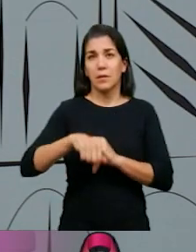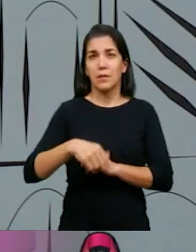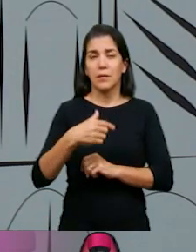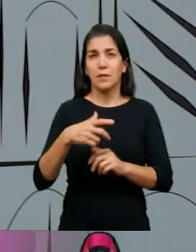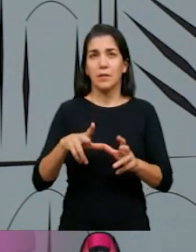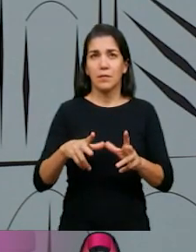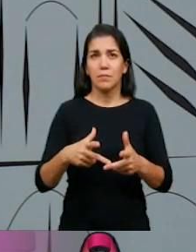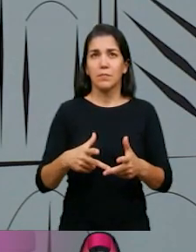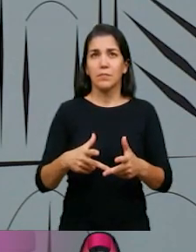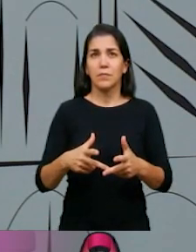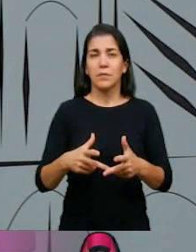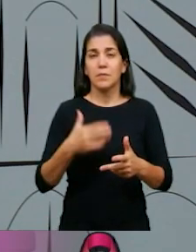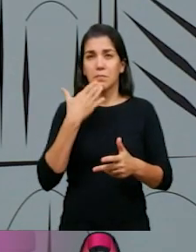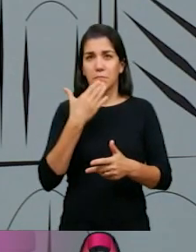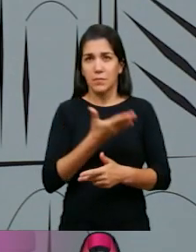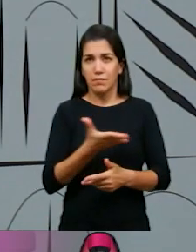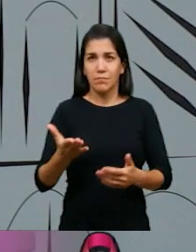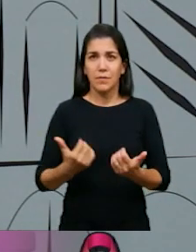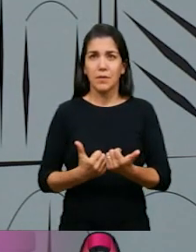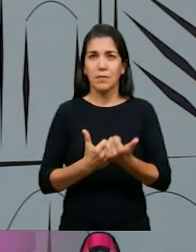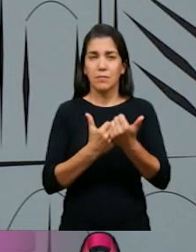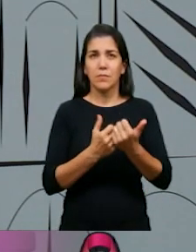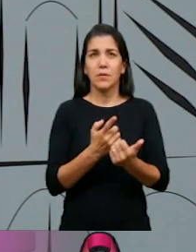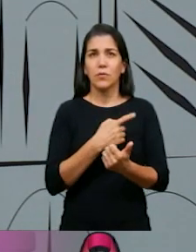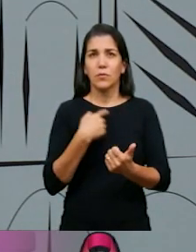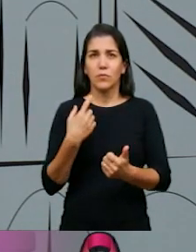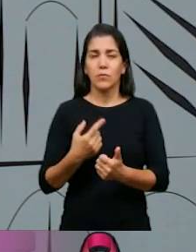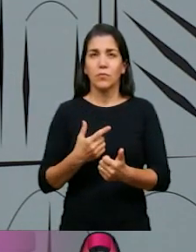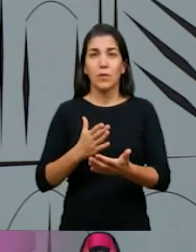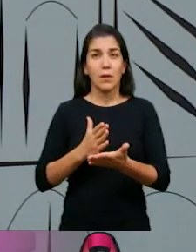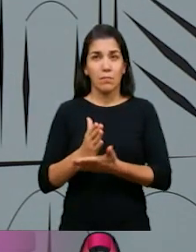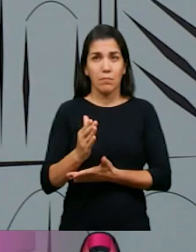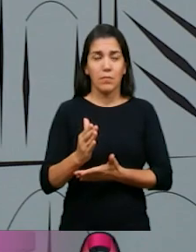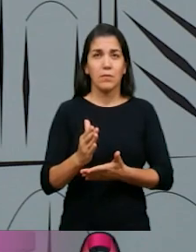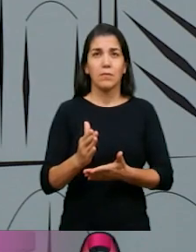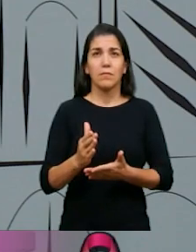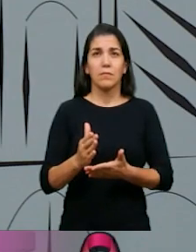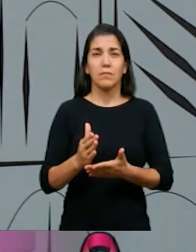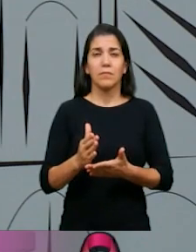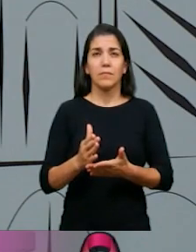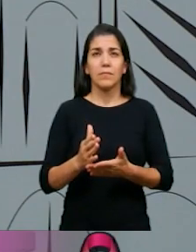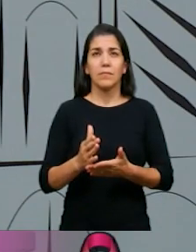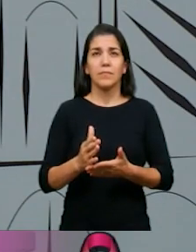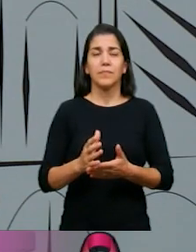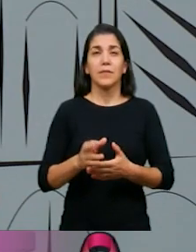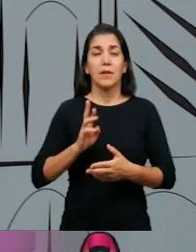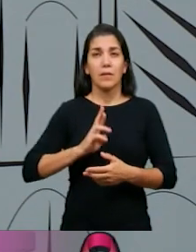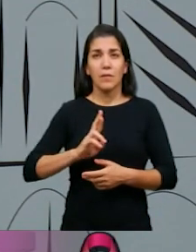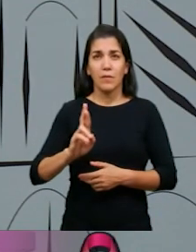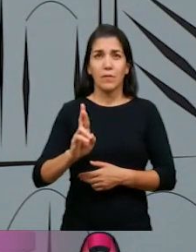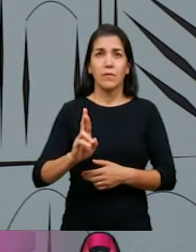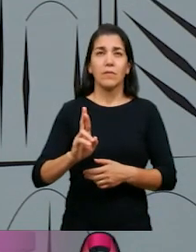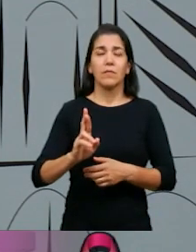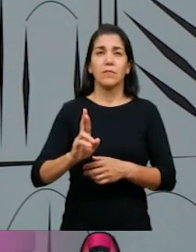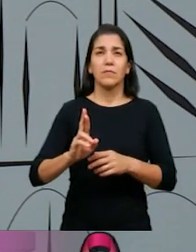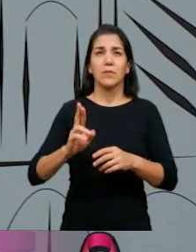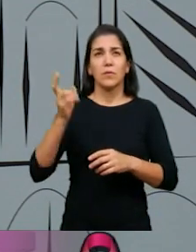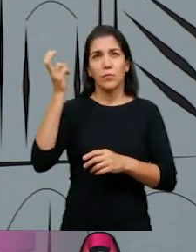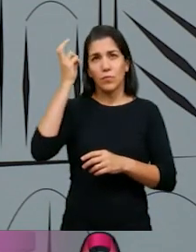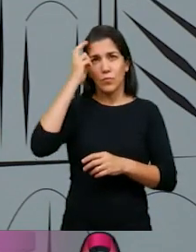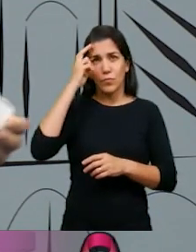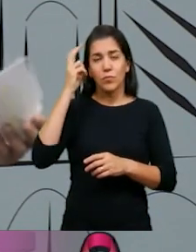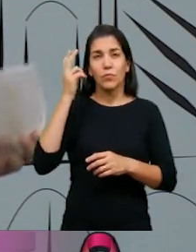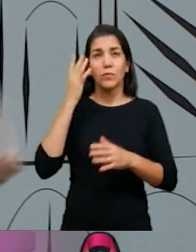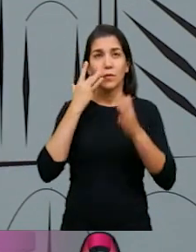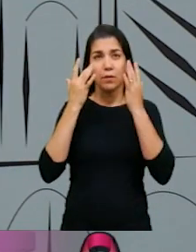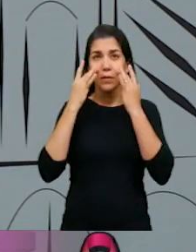reconheça, de uma vez por todas, a batalha de rima como cultura, como arte, que precisa precisa ser valorizado e difundido aqui